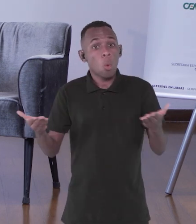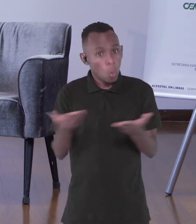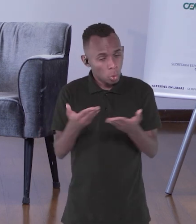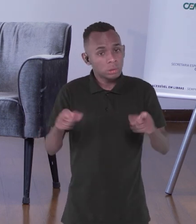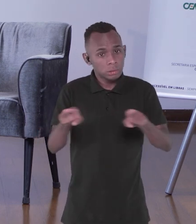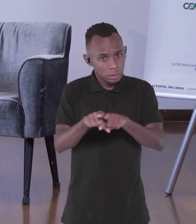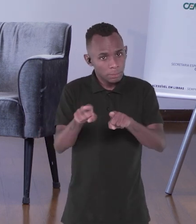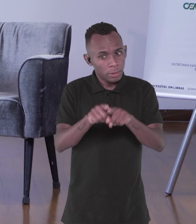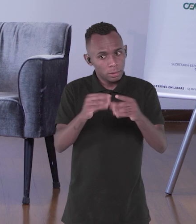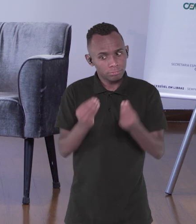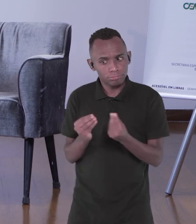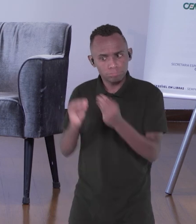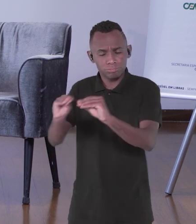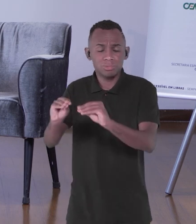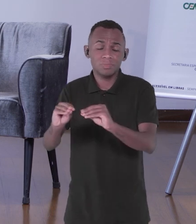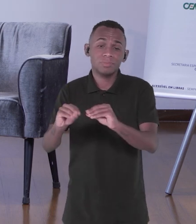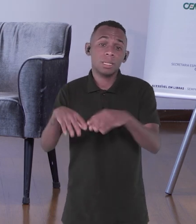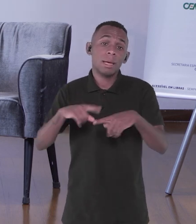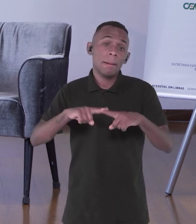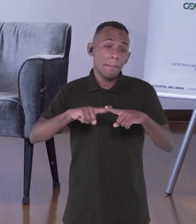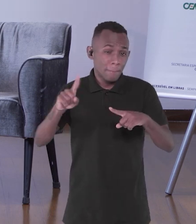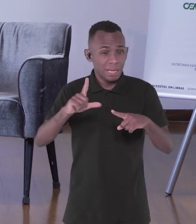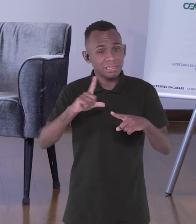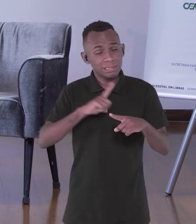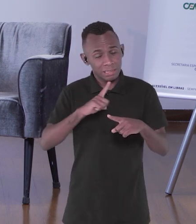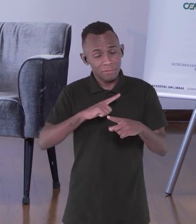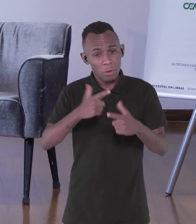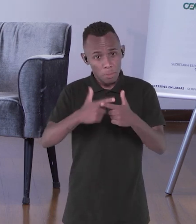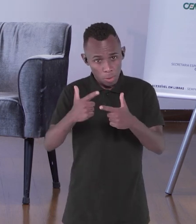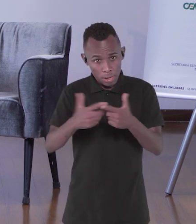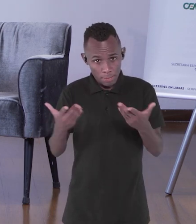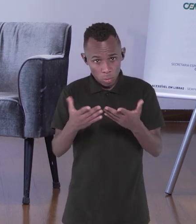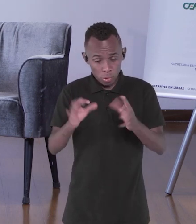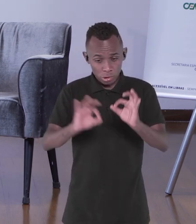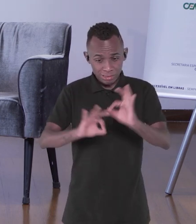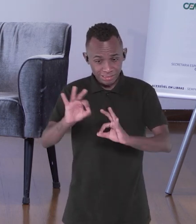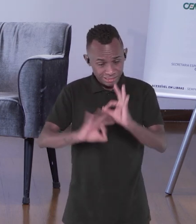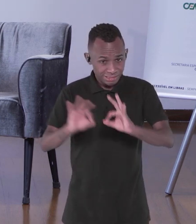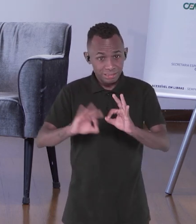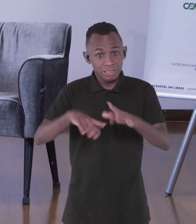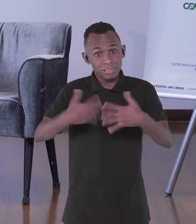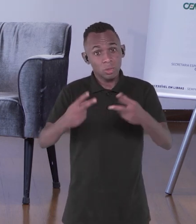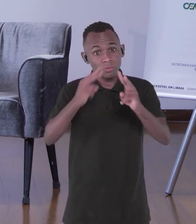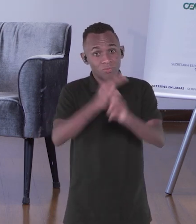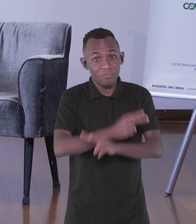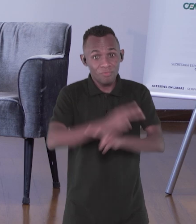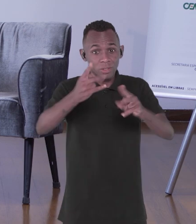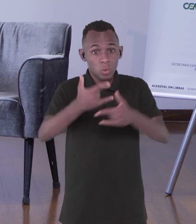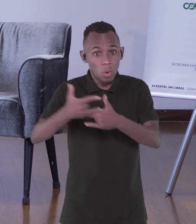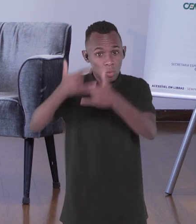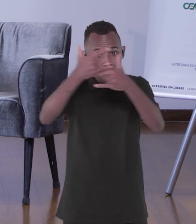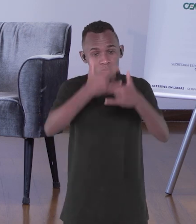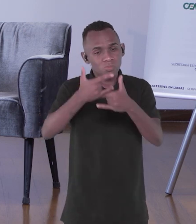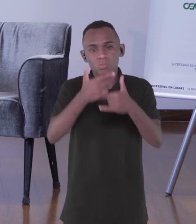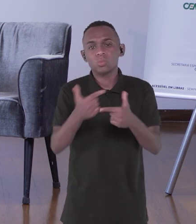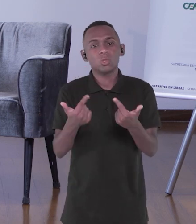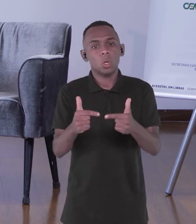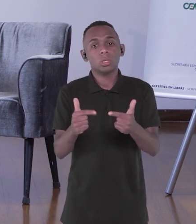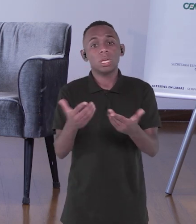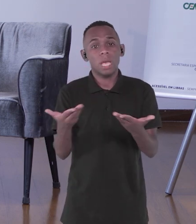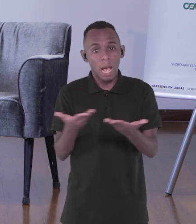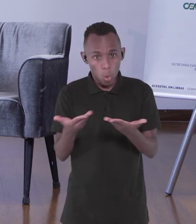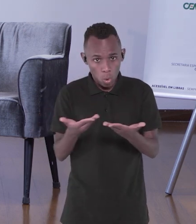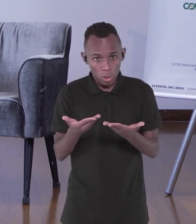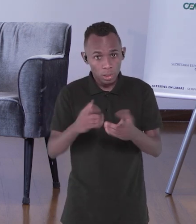lá. Afonso está no palco do auditório da CEMIG. Atrás dele há 2 cadeiras e 2 pequenas